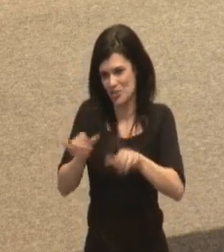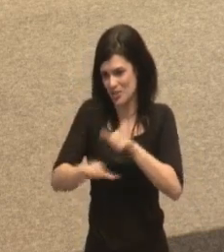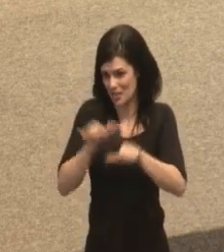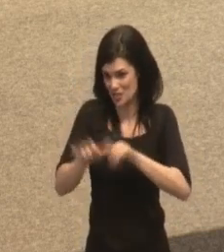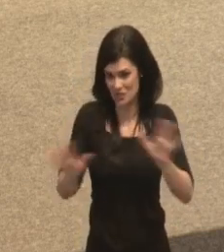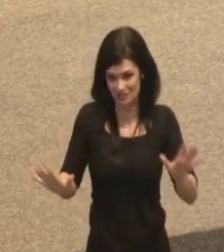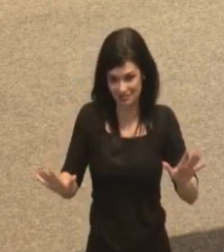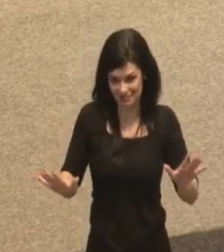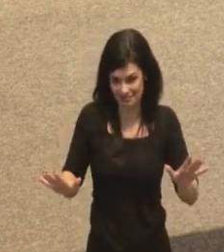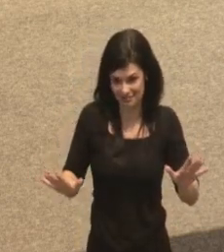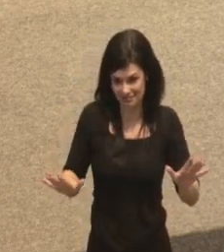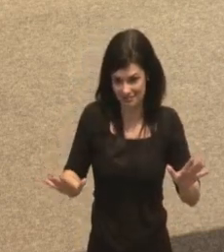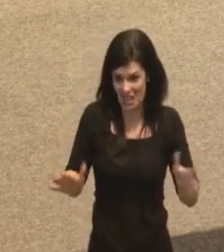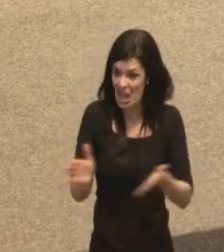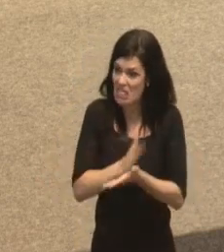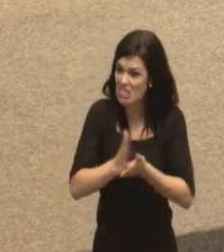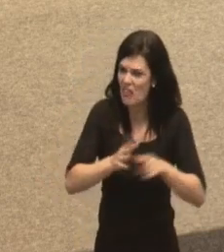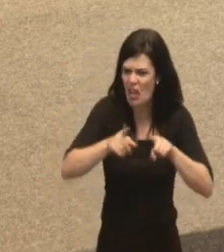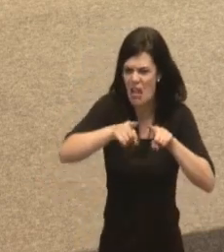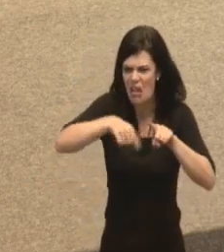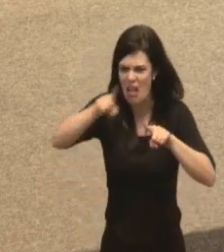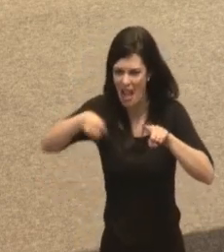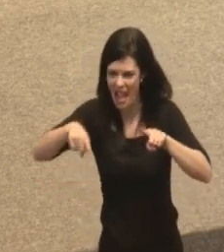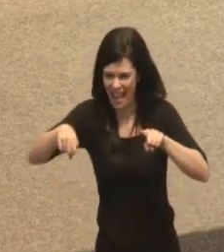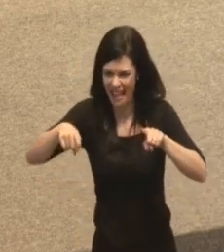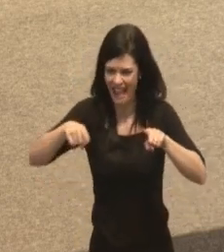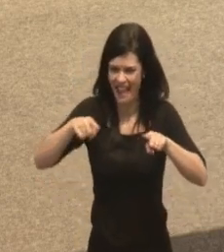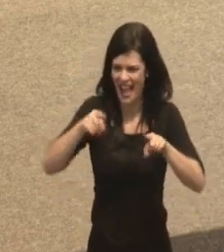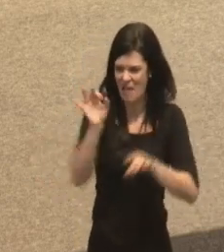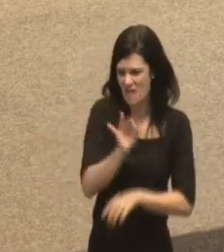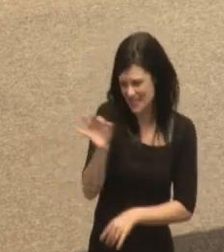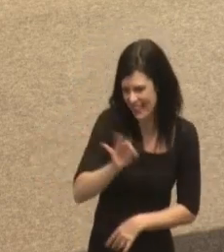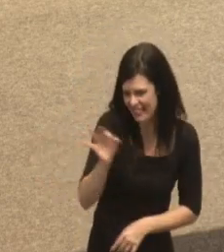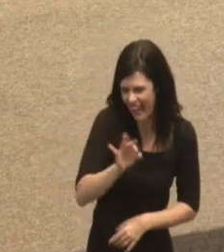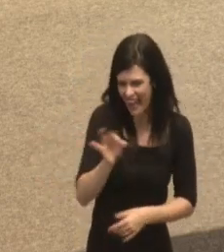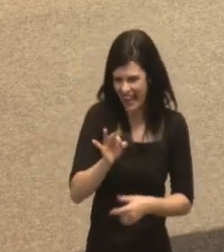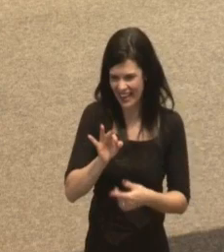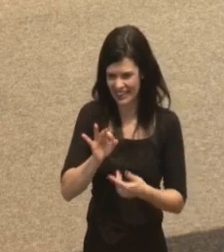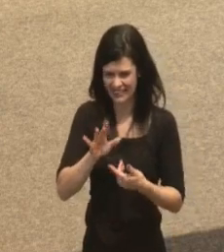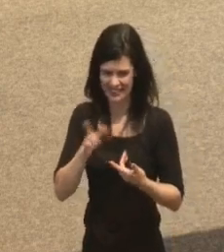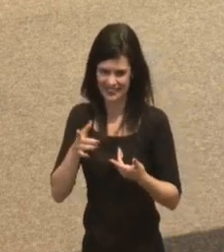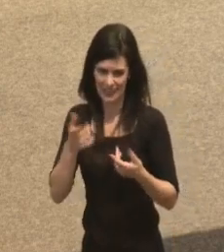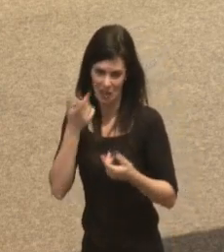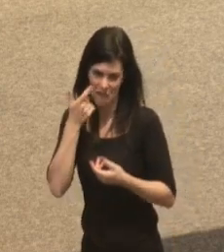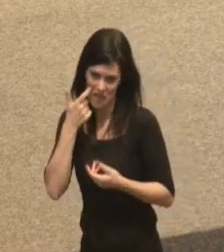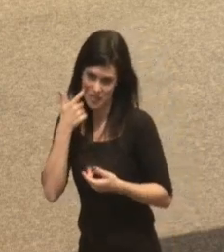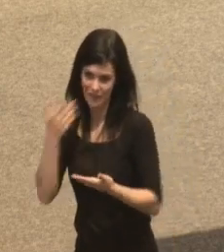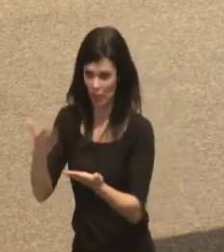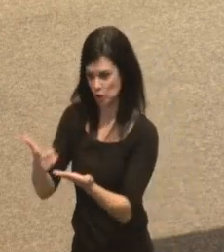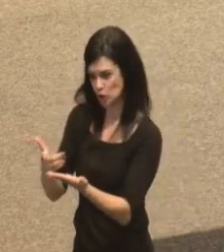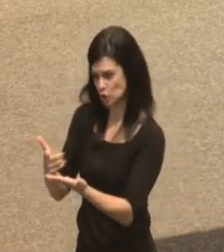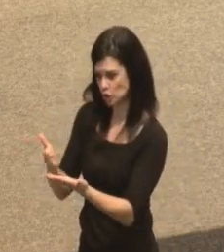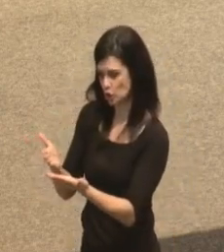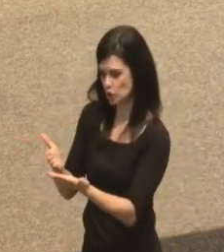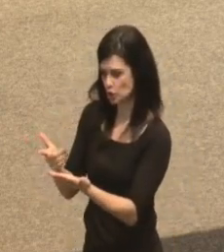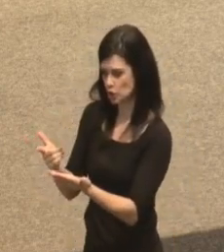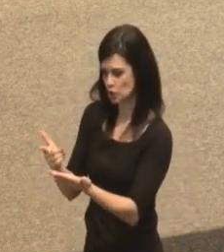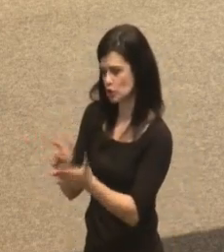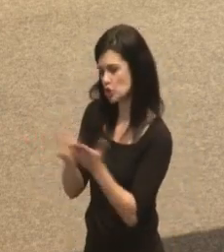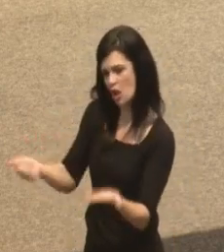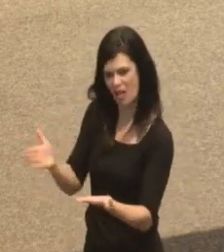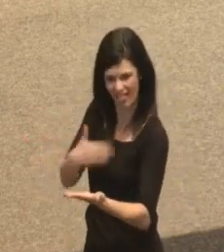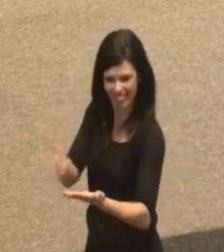Talvez as estatísticas, as notícias, as informações dos jornais de violência no Rio de Janeiro, você